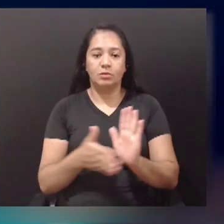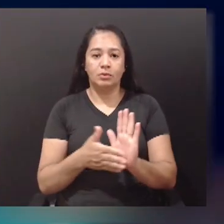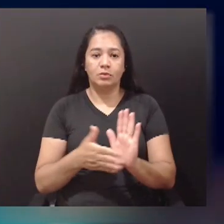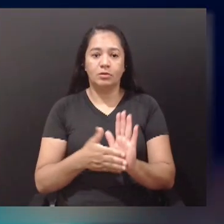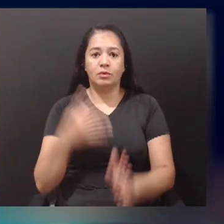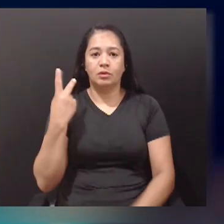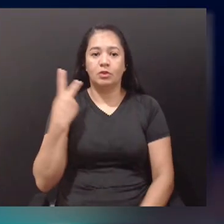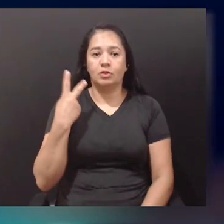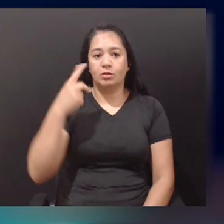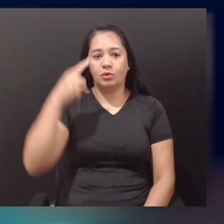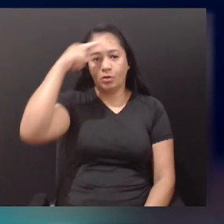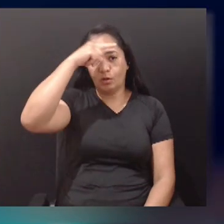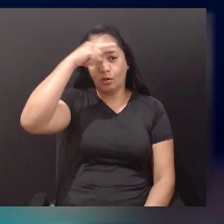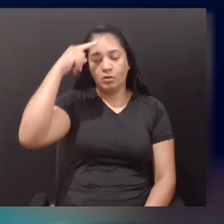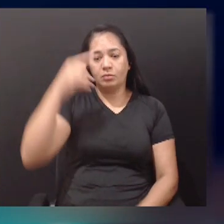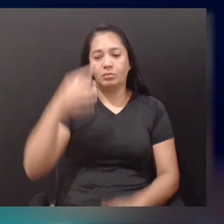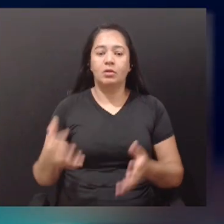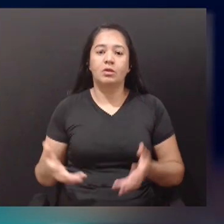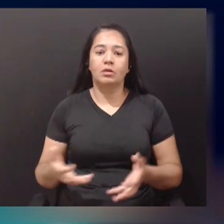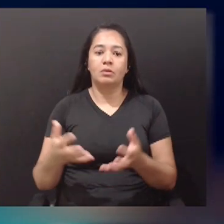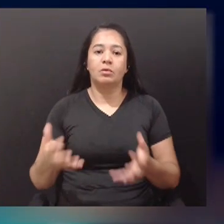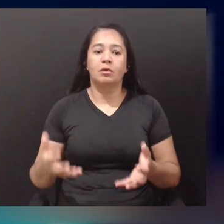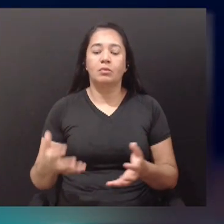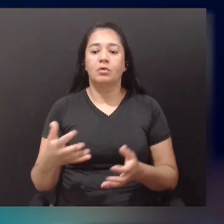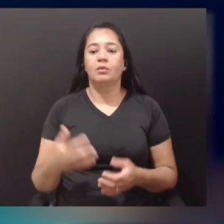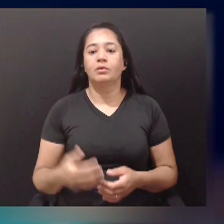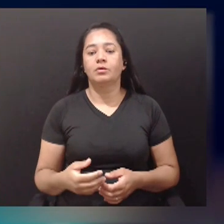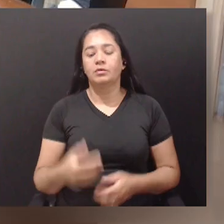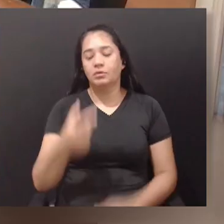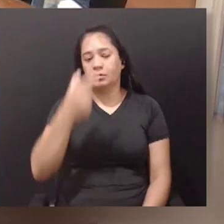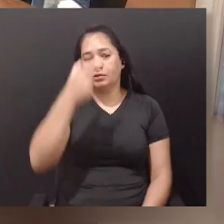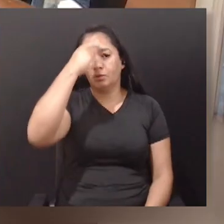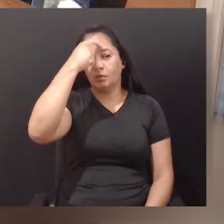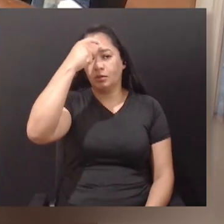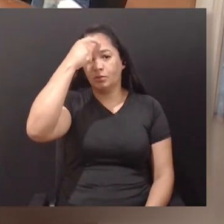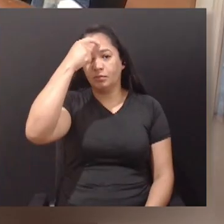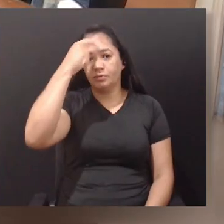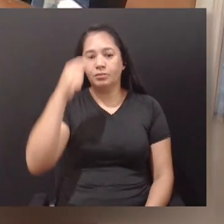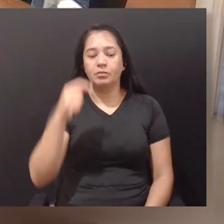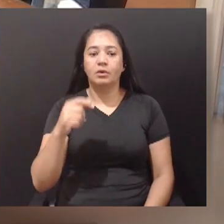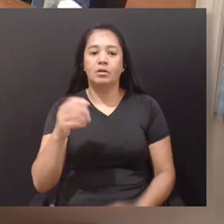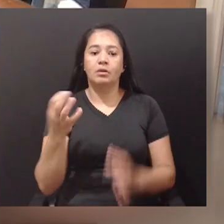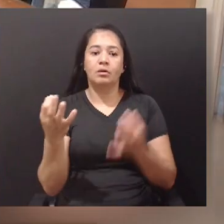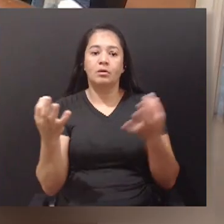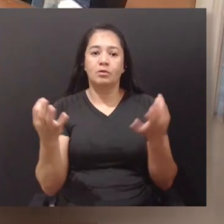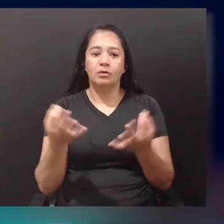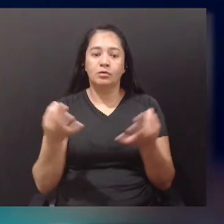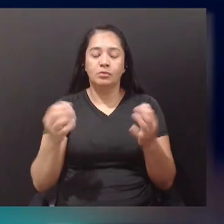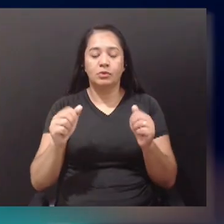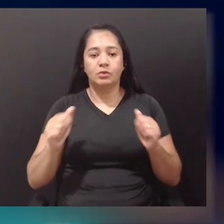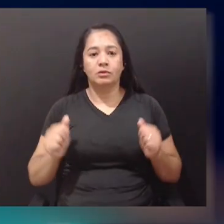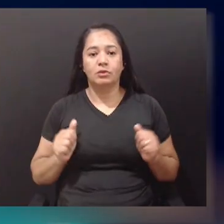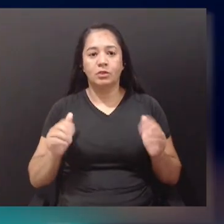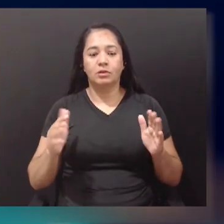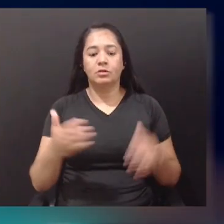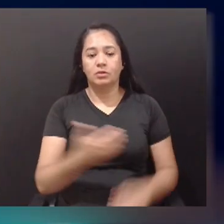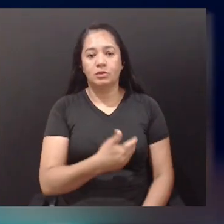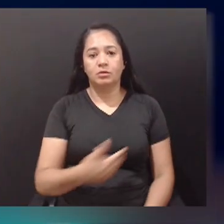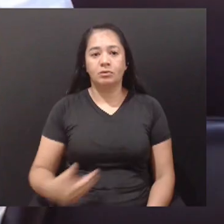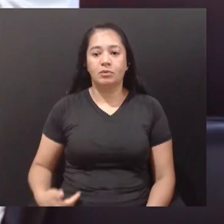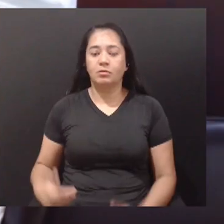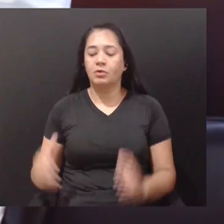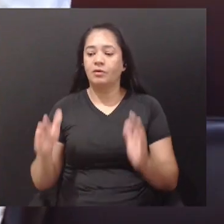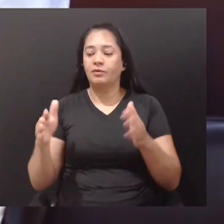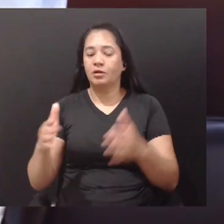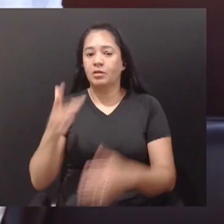foi criada para promover o debate, a conscientização e o aprimoramento das ações públicas voltadas às